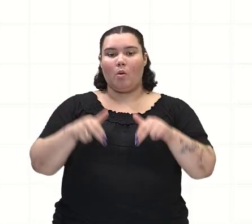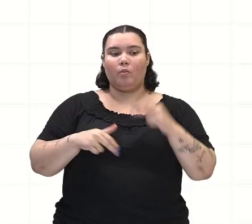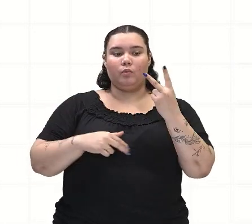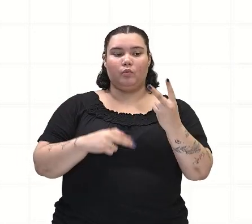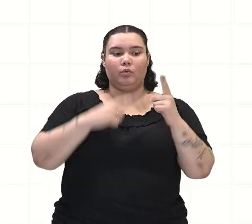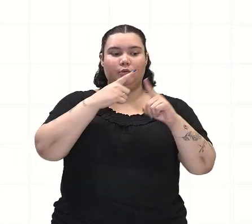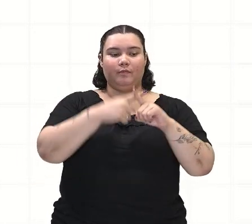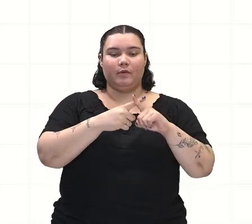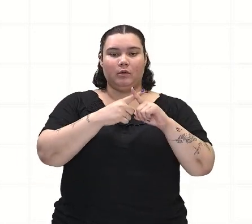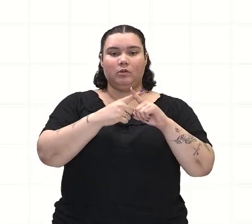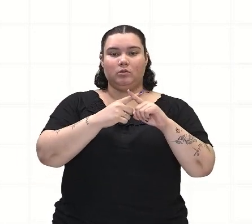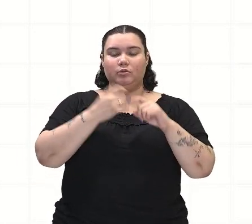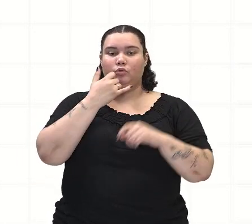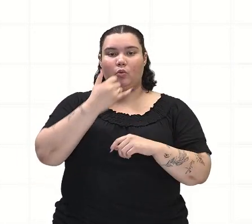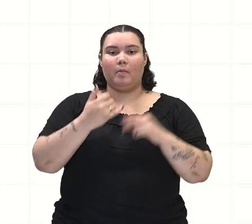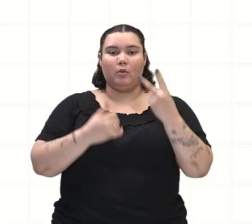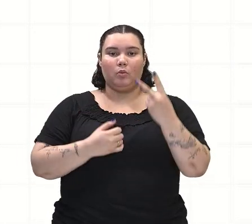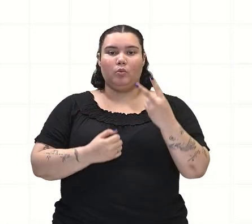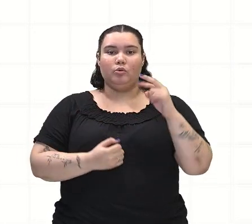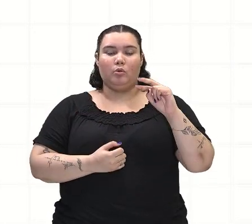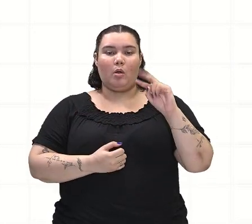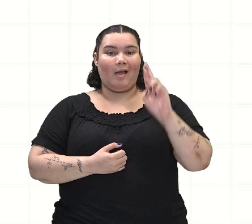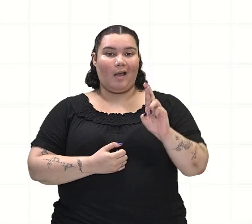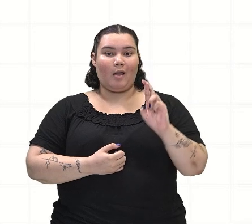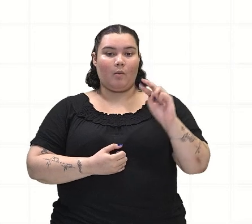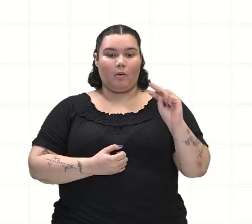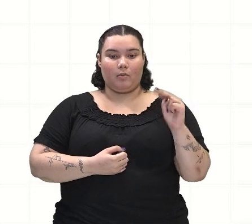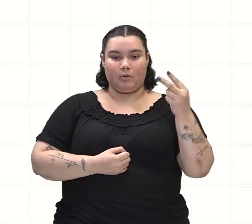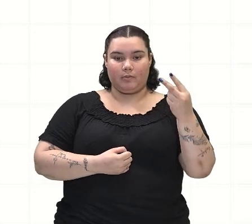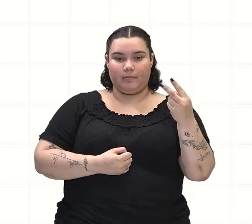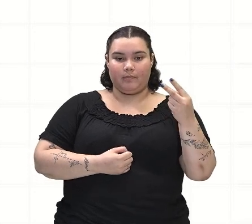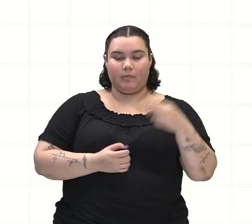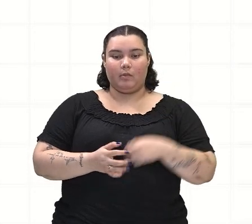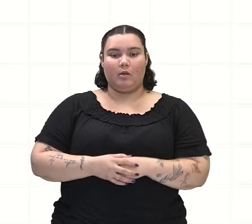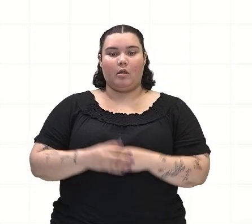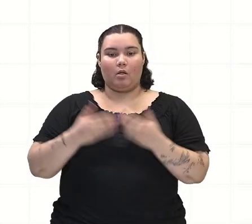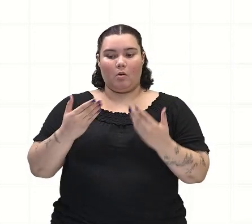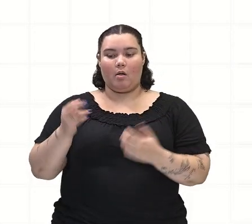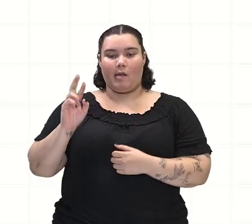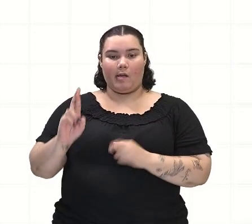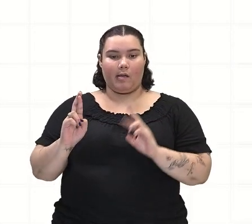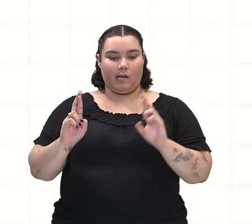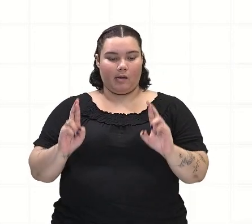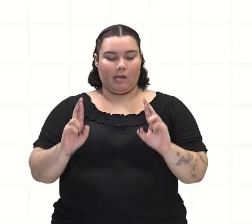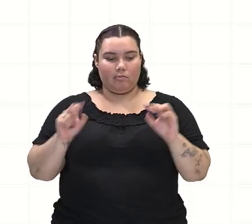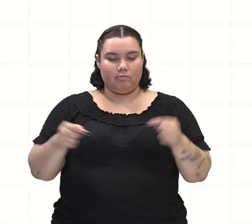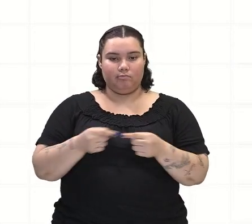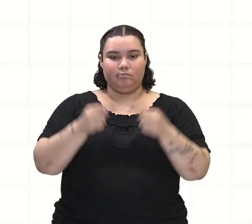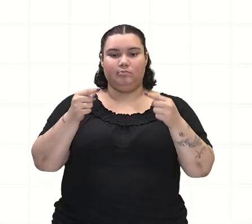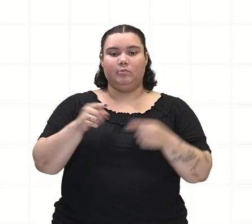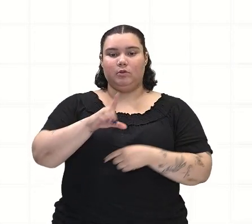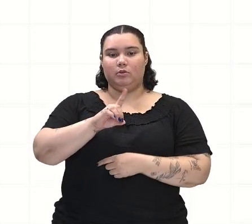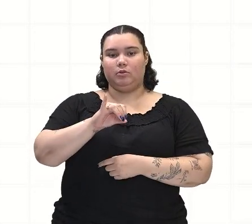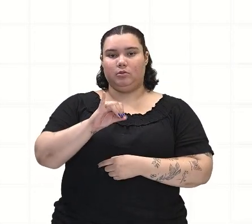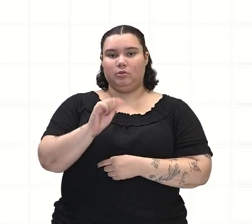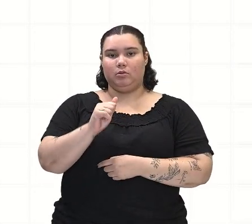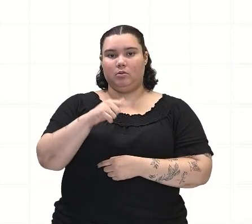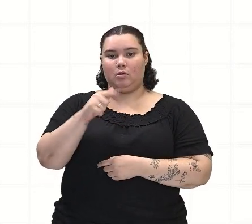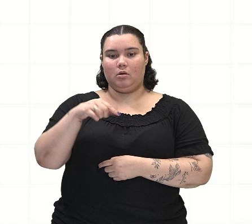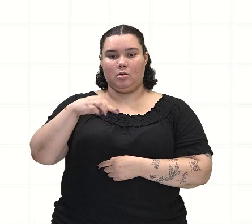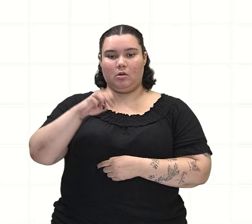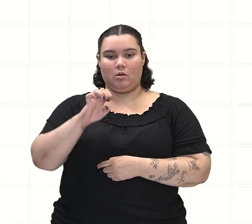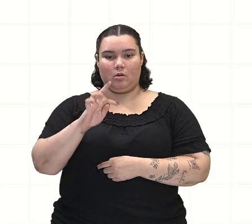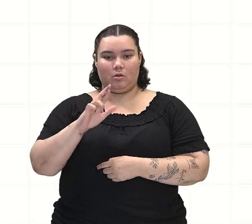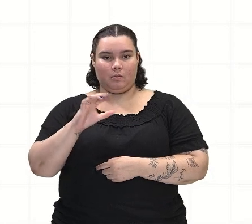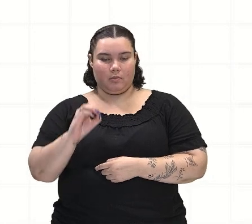raio, né? Porque o raio é só metade. Mas se eu pegar o raio com outro raiozinho, eu vou ter o próprio